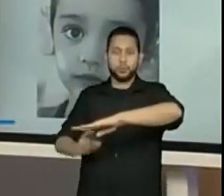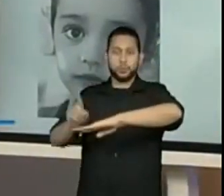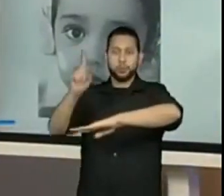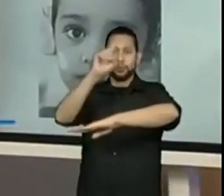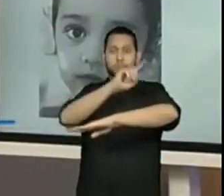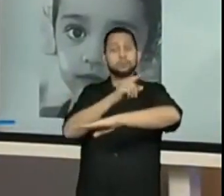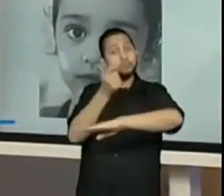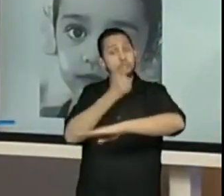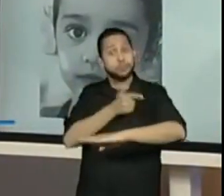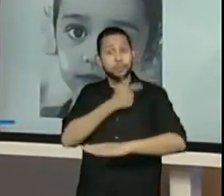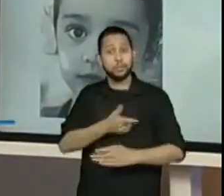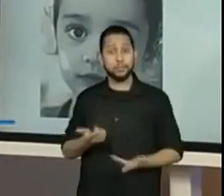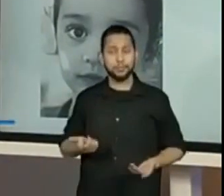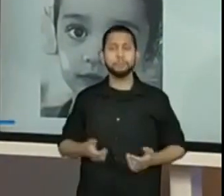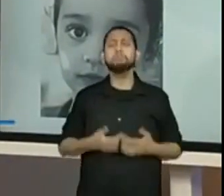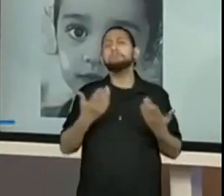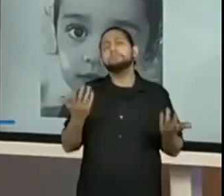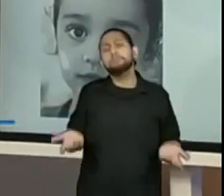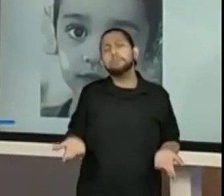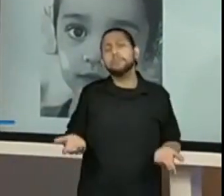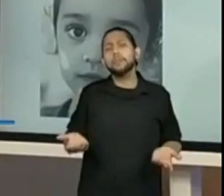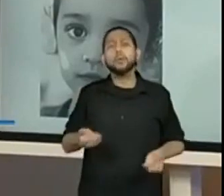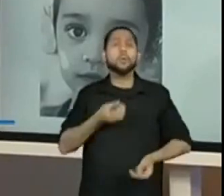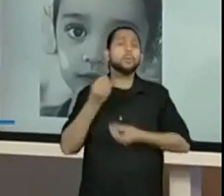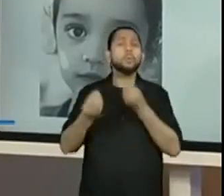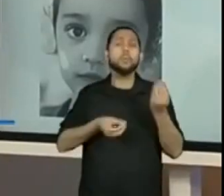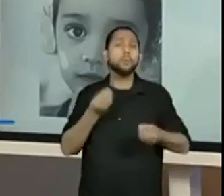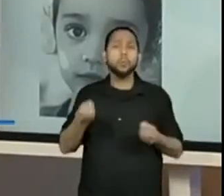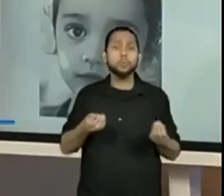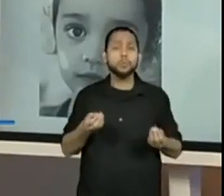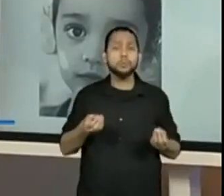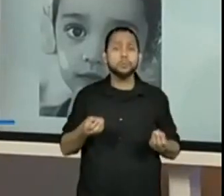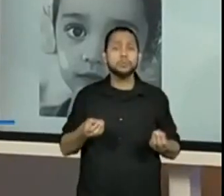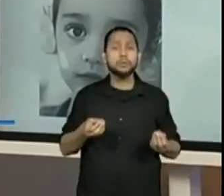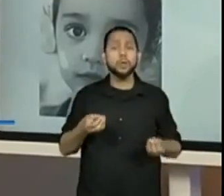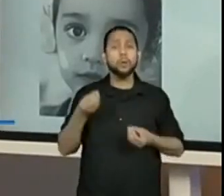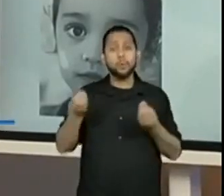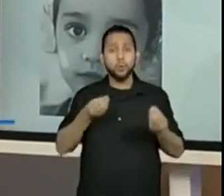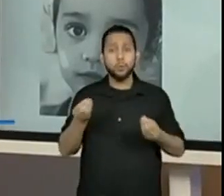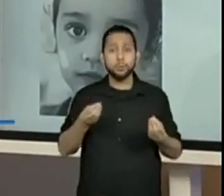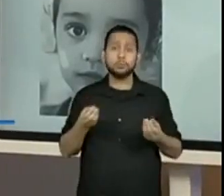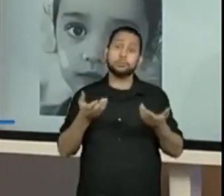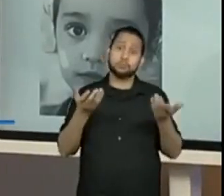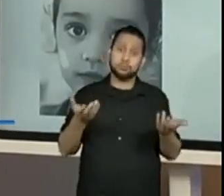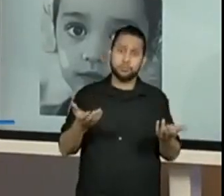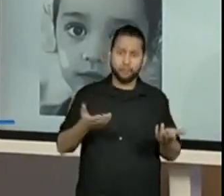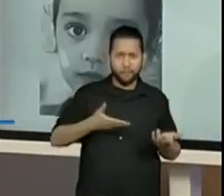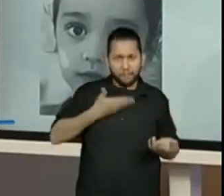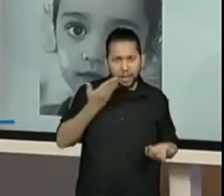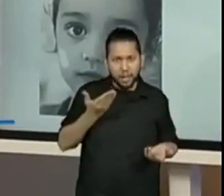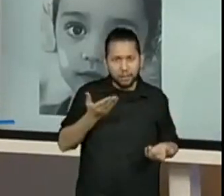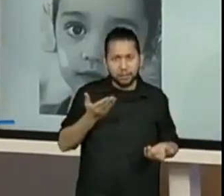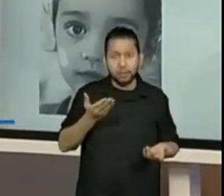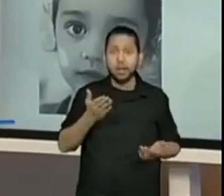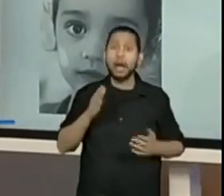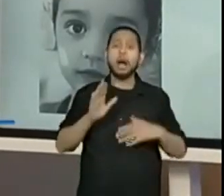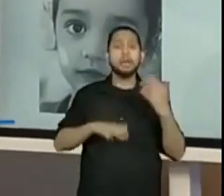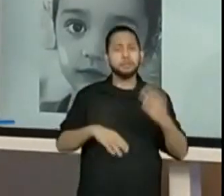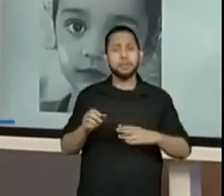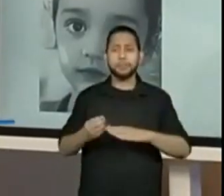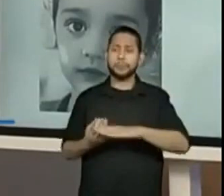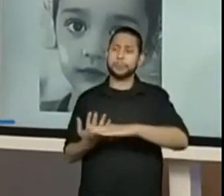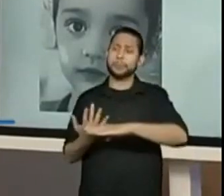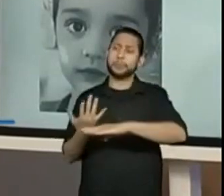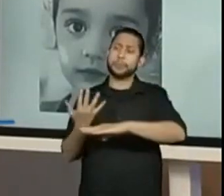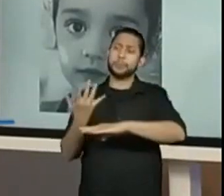retorna ao solo. E como ela retorna ao solo? De que maneira? Suavemente? Às vezes sim, mas